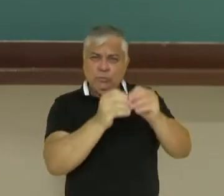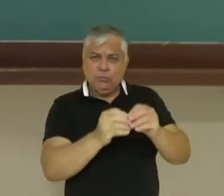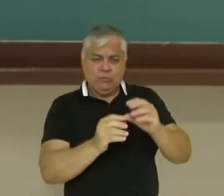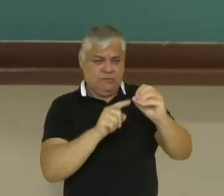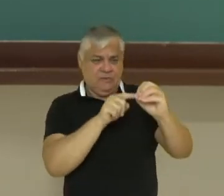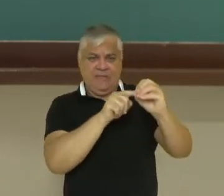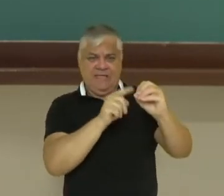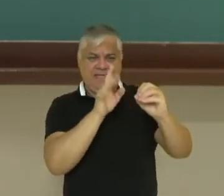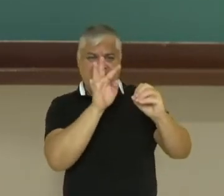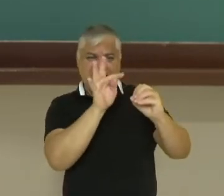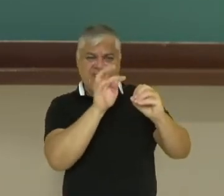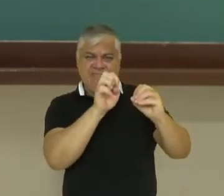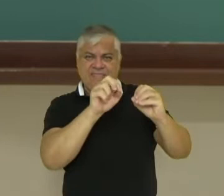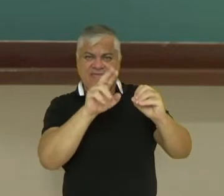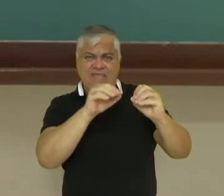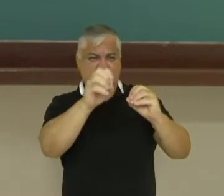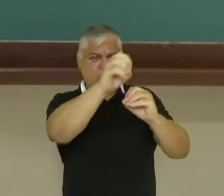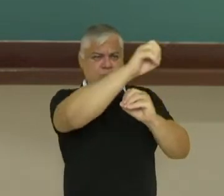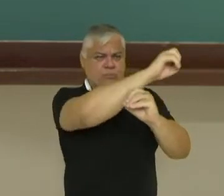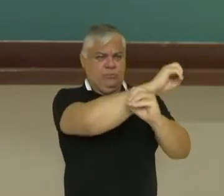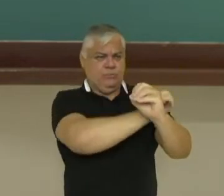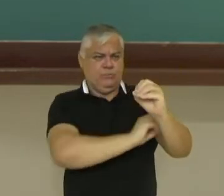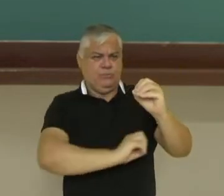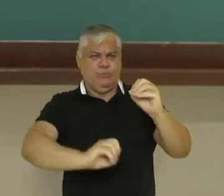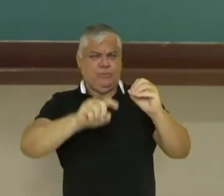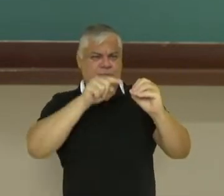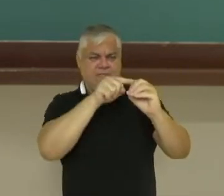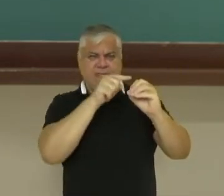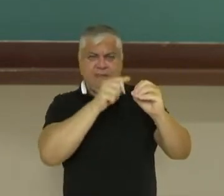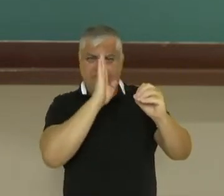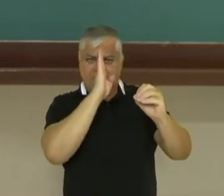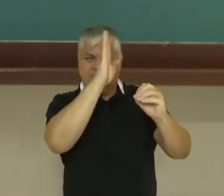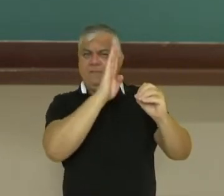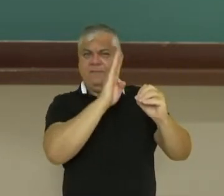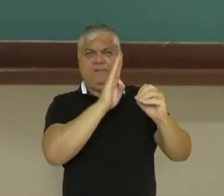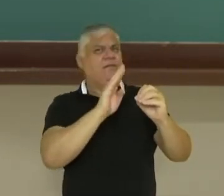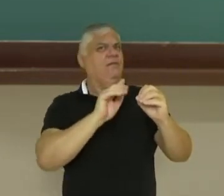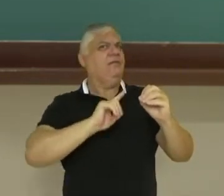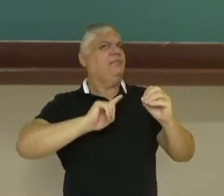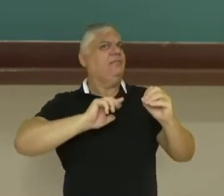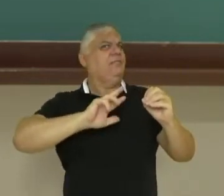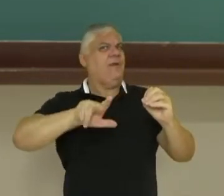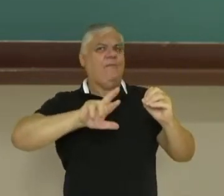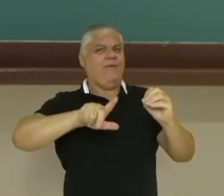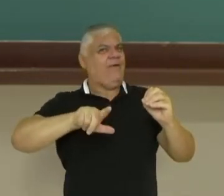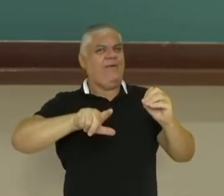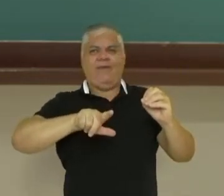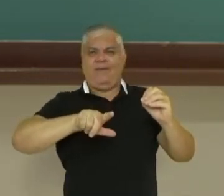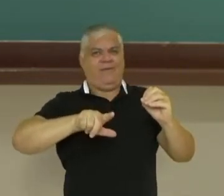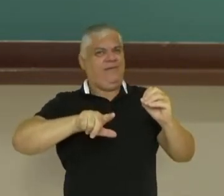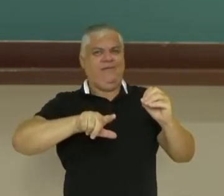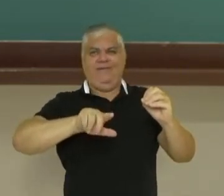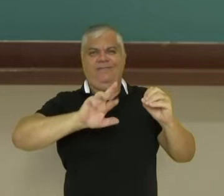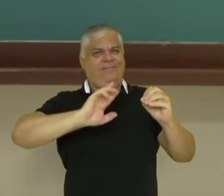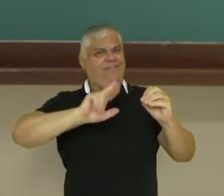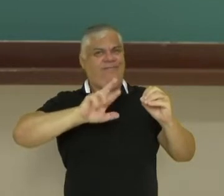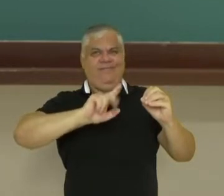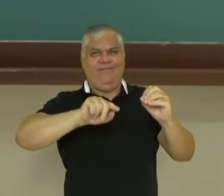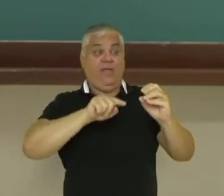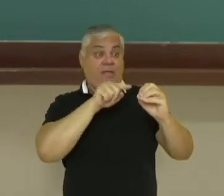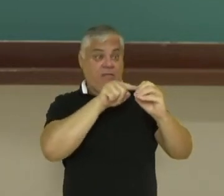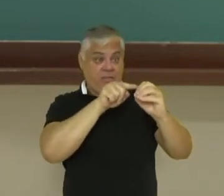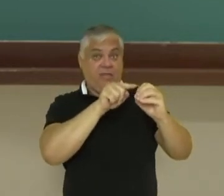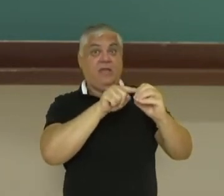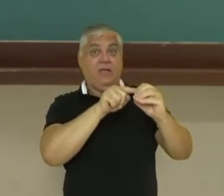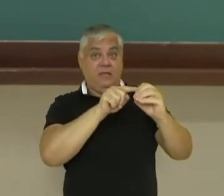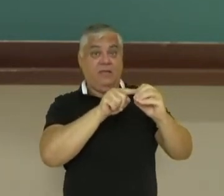na verdade, eu não posso afirmar que a Terra era o centro, né? A Terra, as coisas giravam